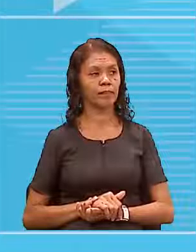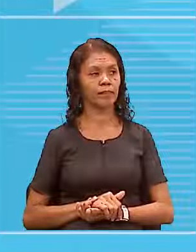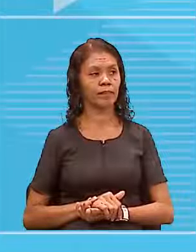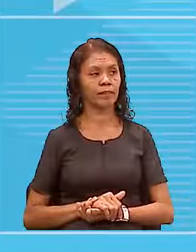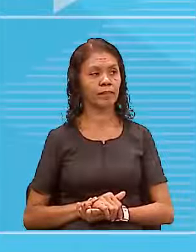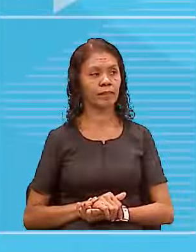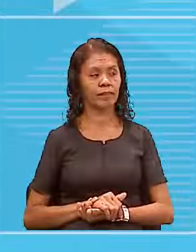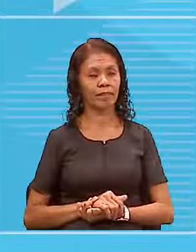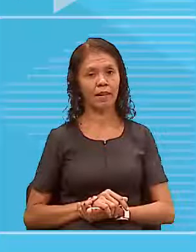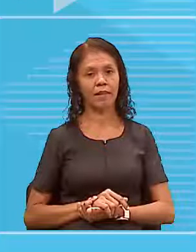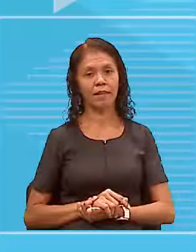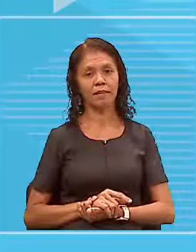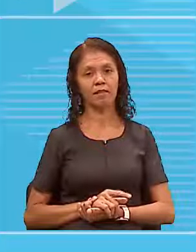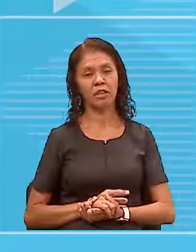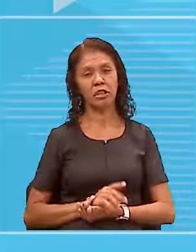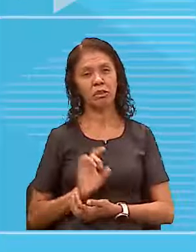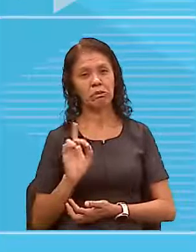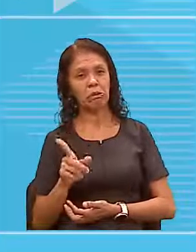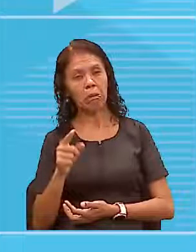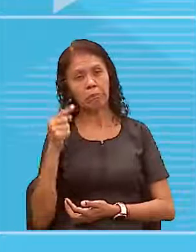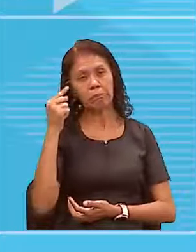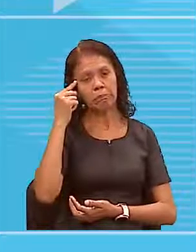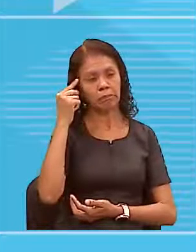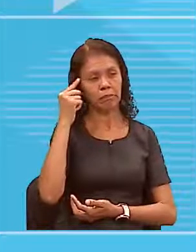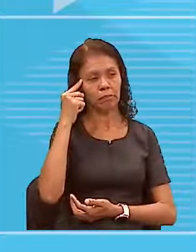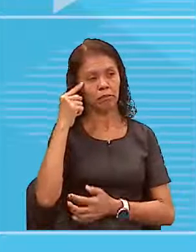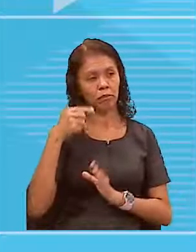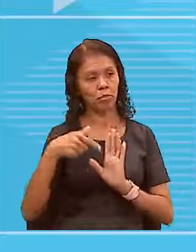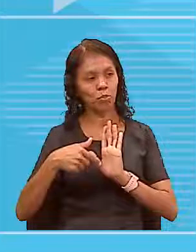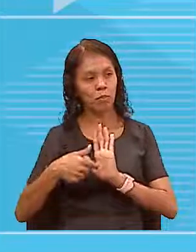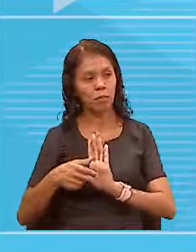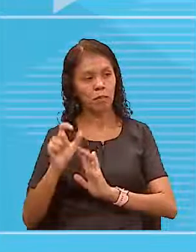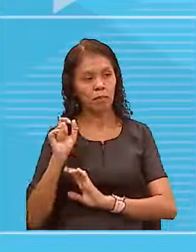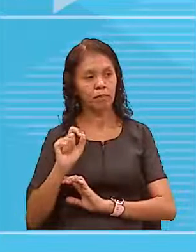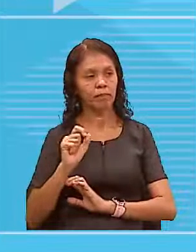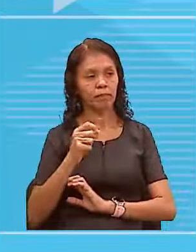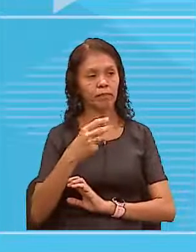linha de raciocínio, hipotética. Mostra que